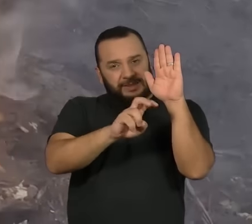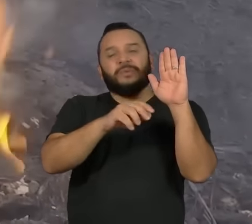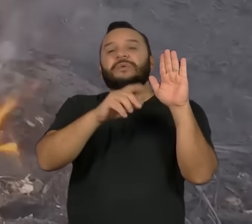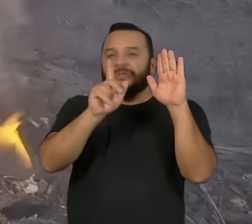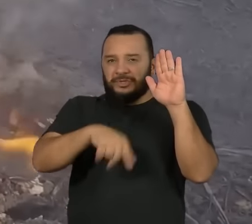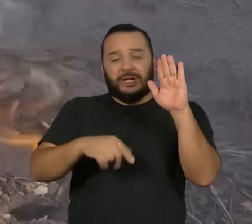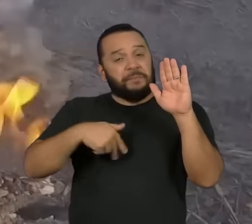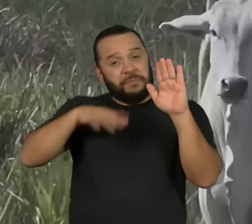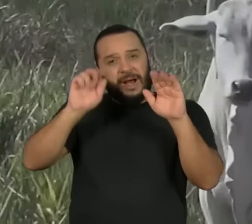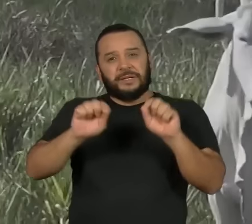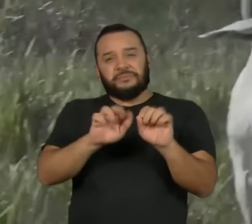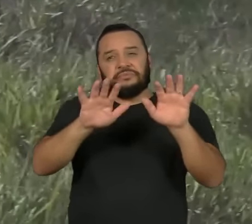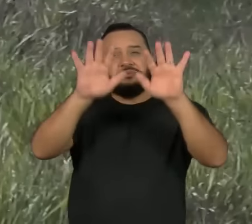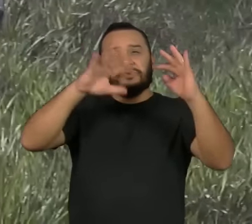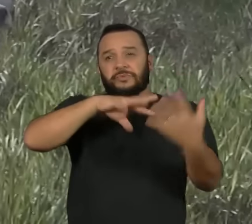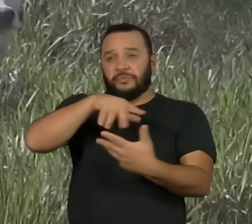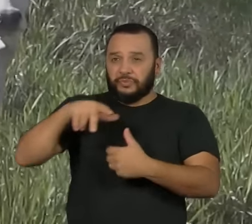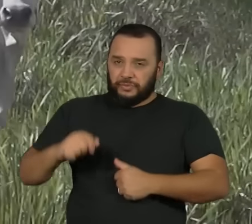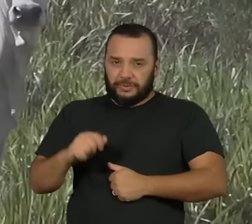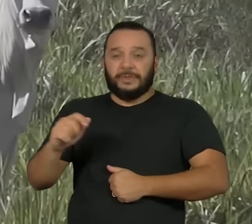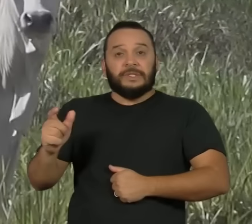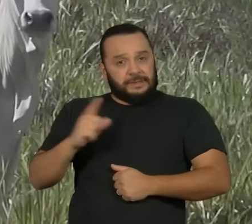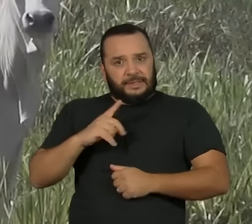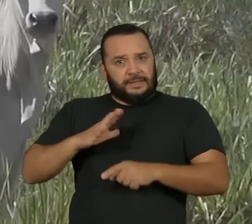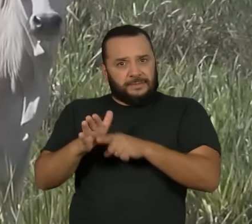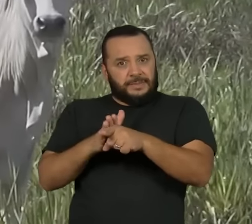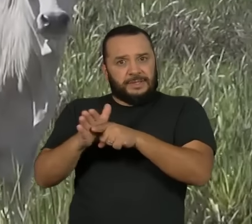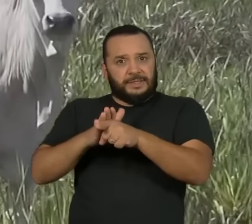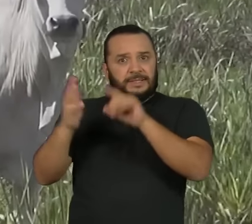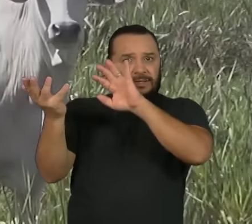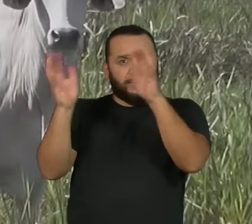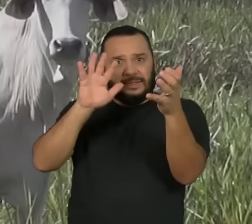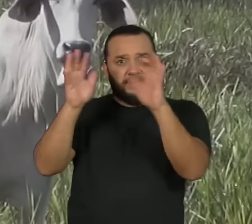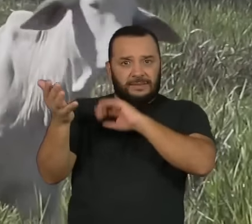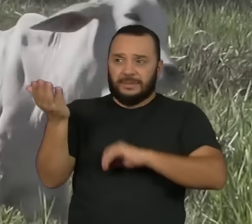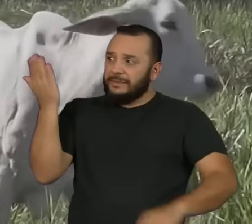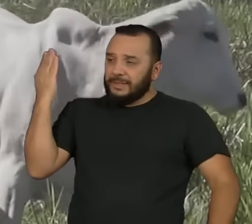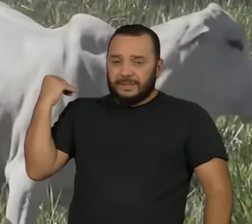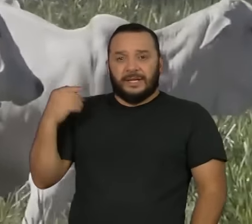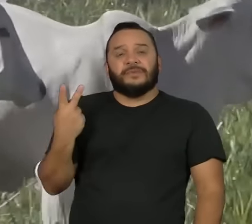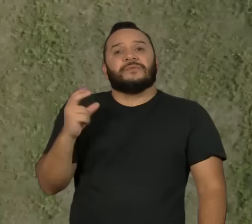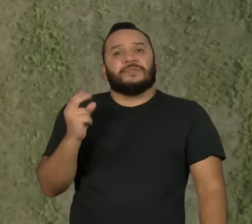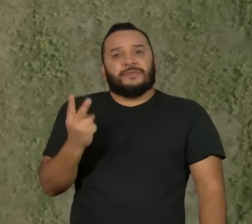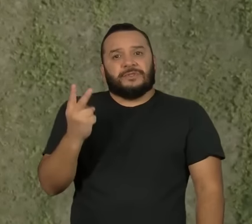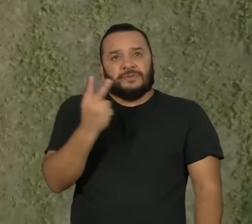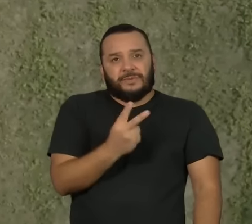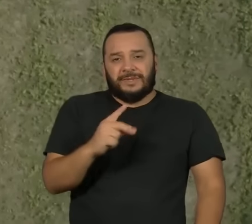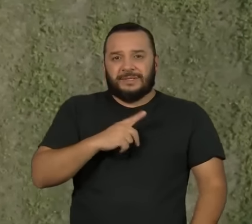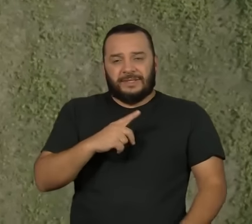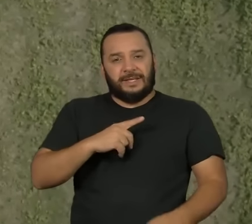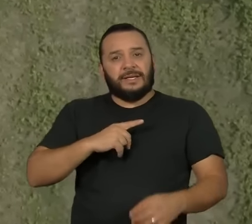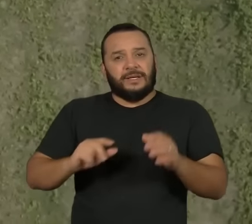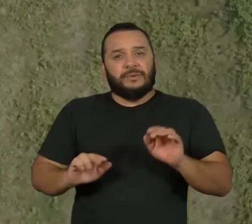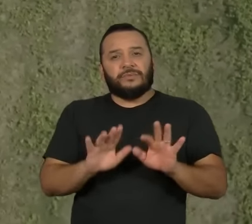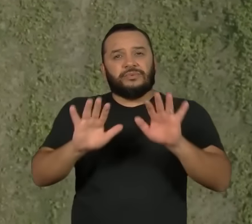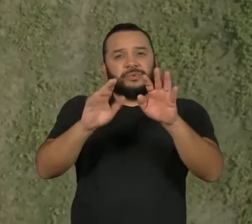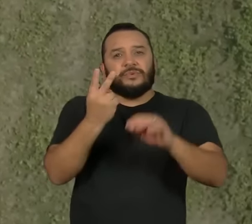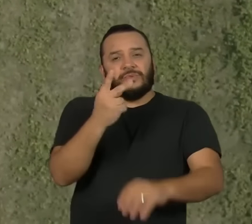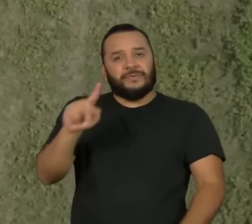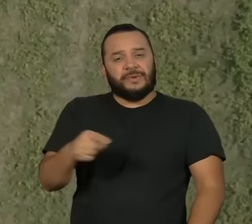Sistema de Estimativas de Emissões de Gases do Observatório do Clima, em 2022, foram emitidas 2,3